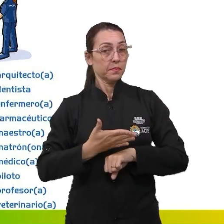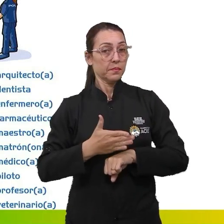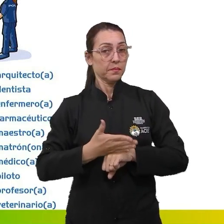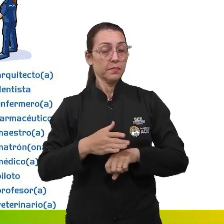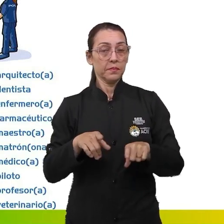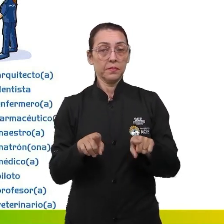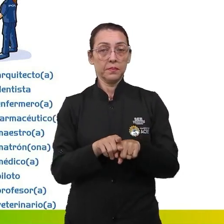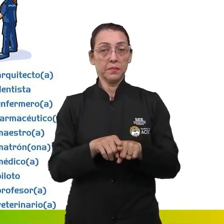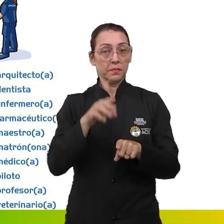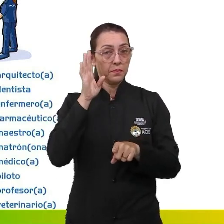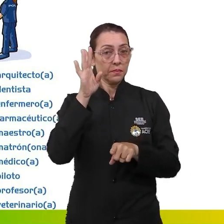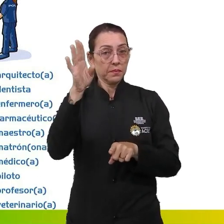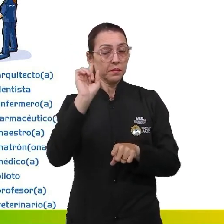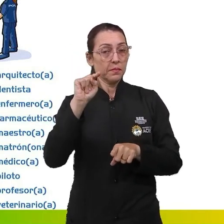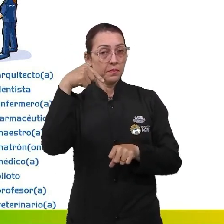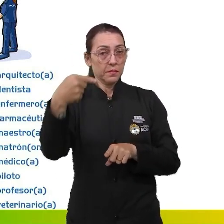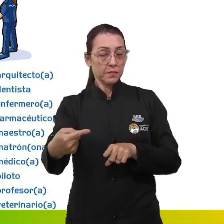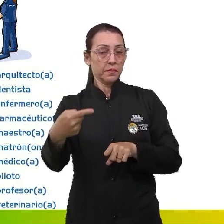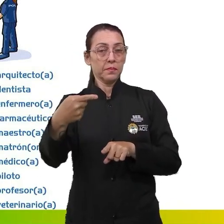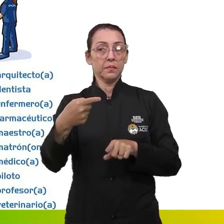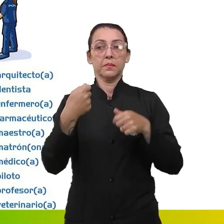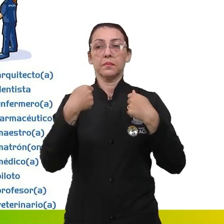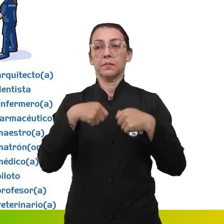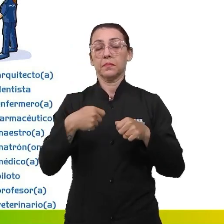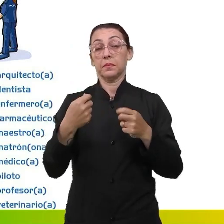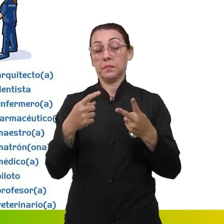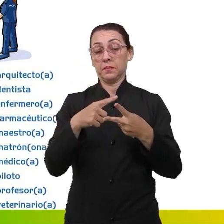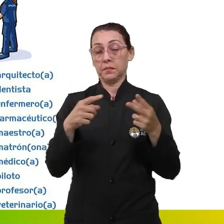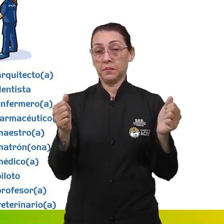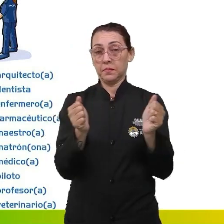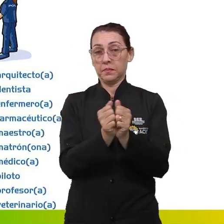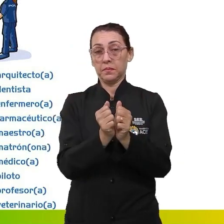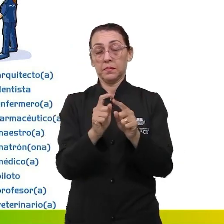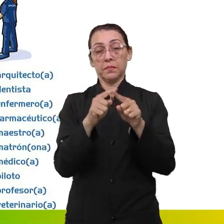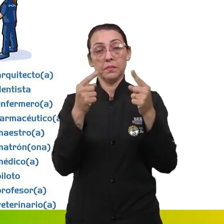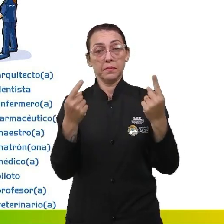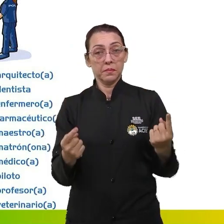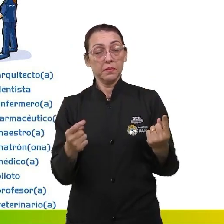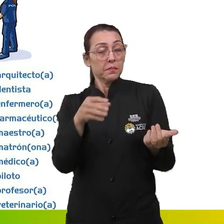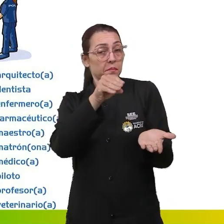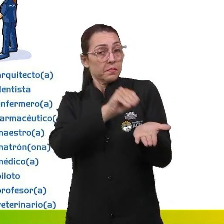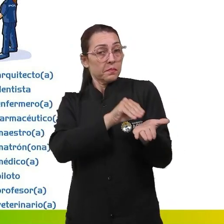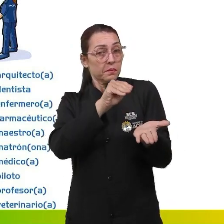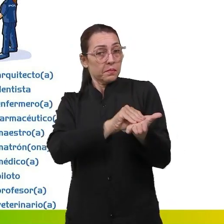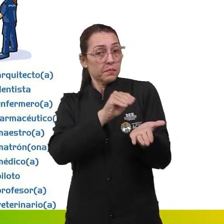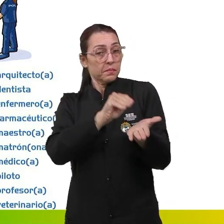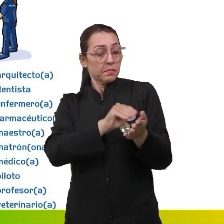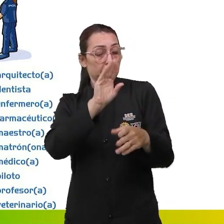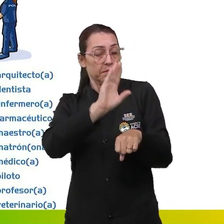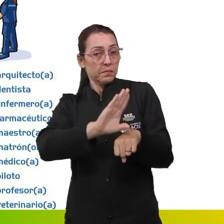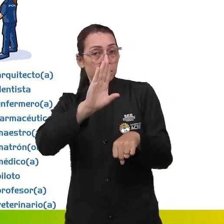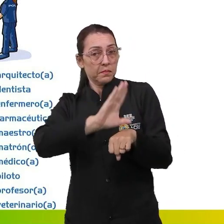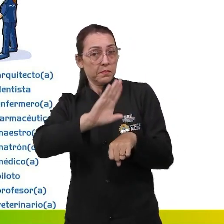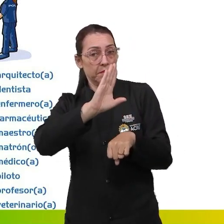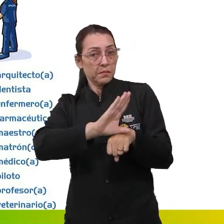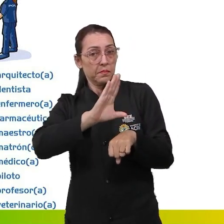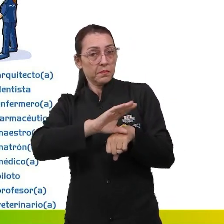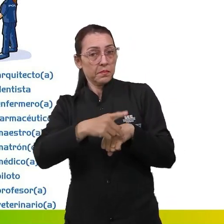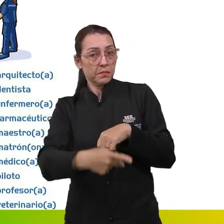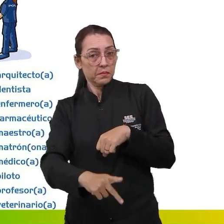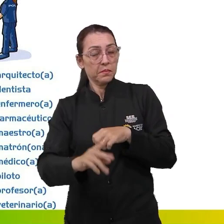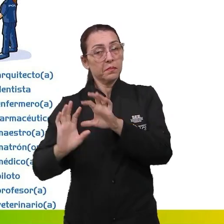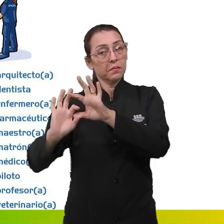e a parte teórica vem depois, né? Na verdade, deveria ser concomitante, mas a escassez de muitos cursos aqui no